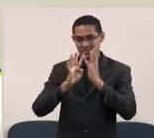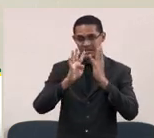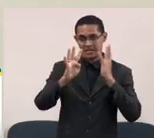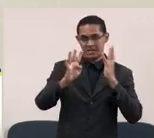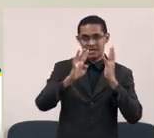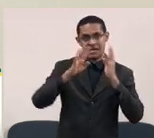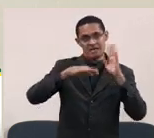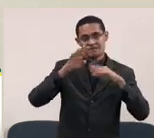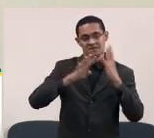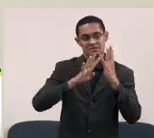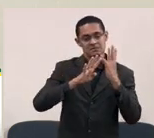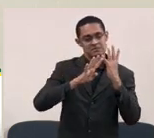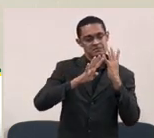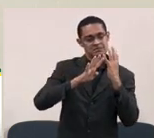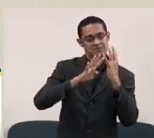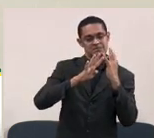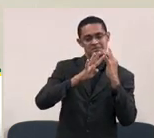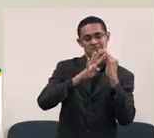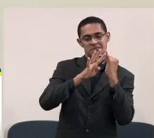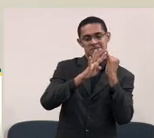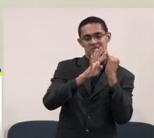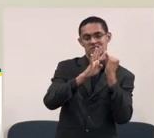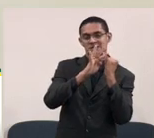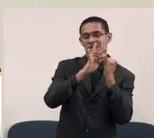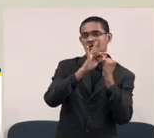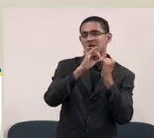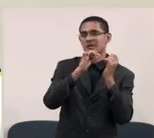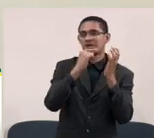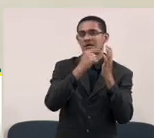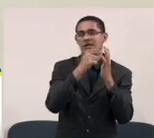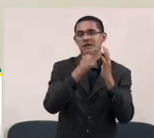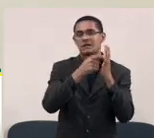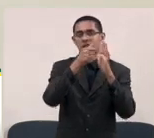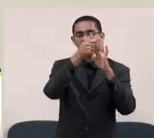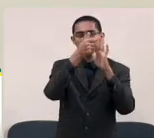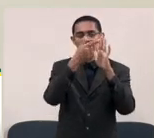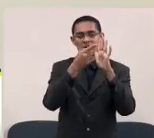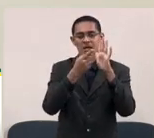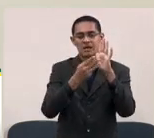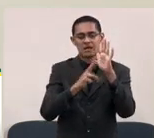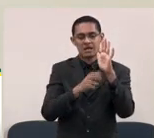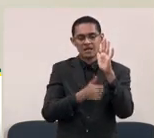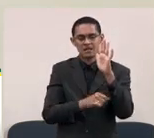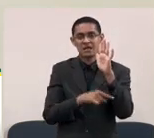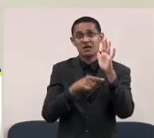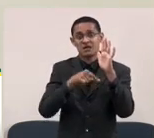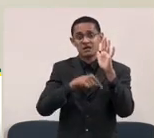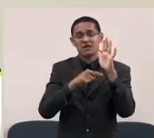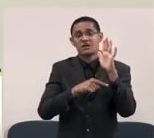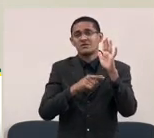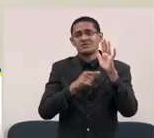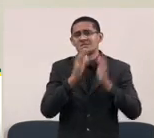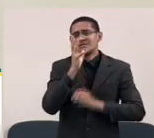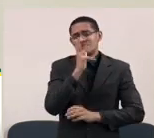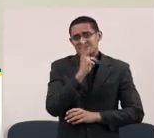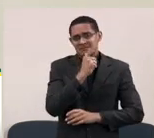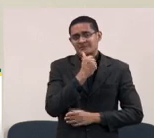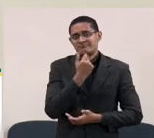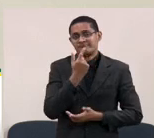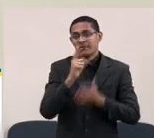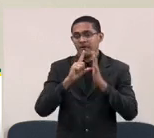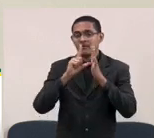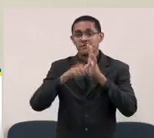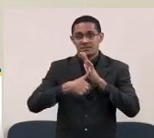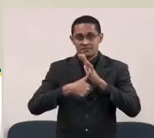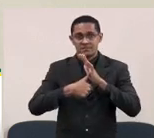uma cirurgia, está em 9º lugar esperando o exame, e isso acaba com especulação de benefício para um ou para